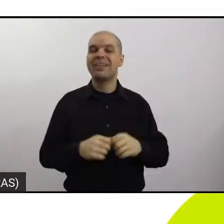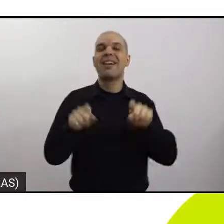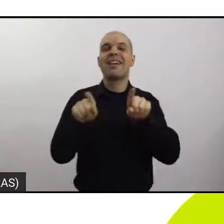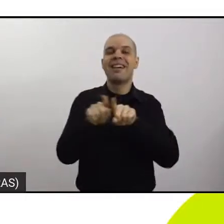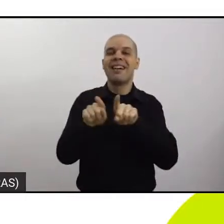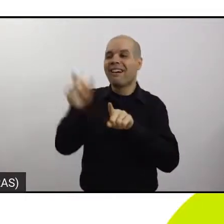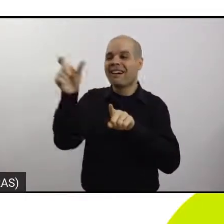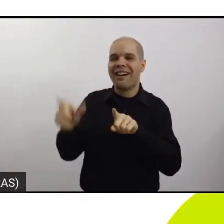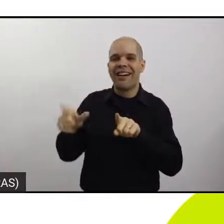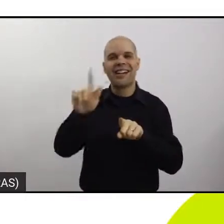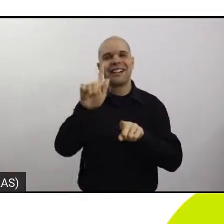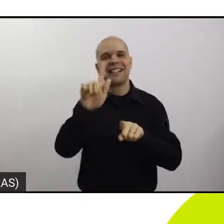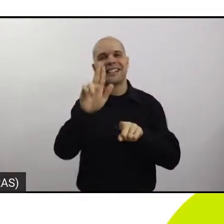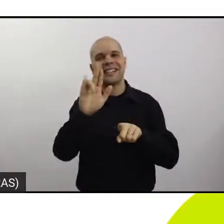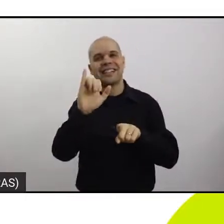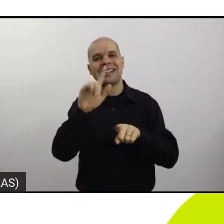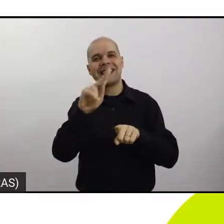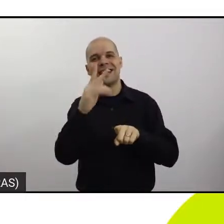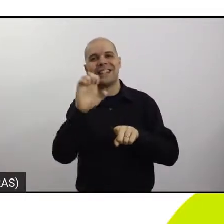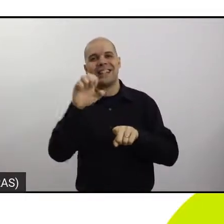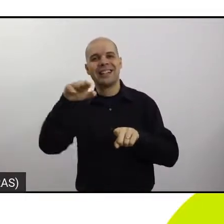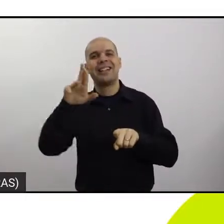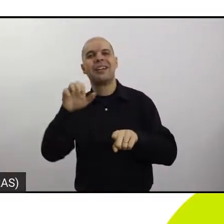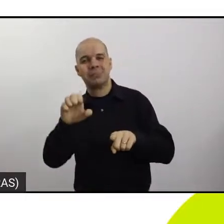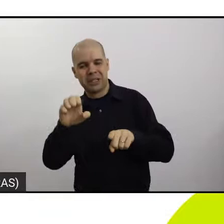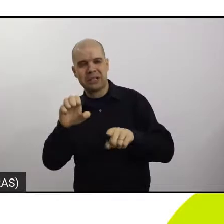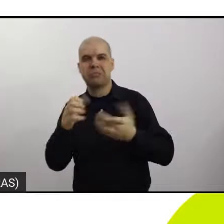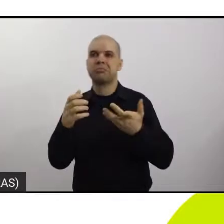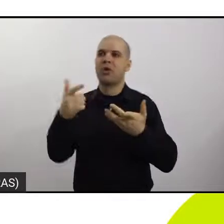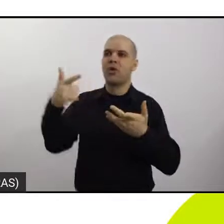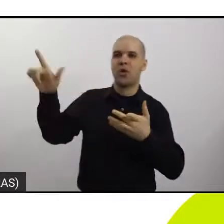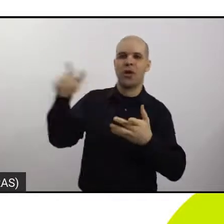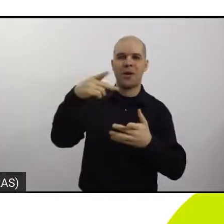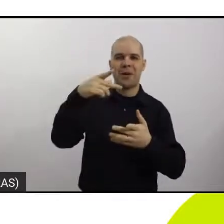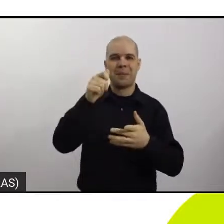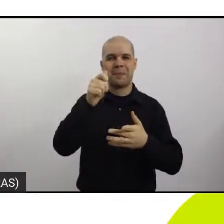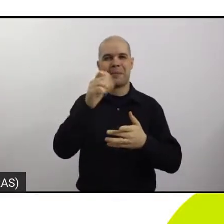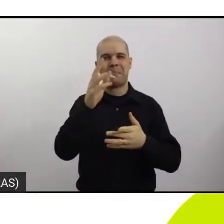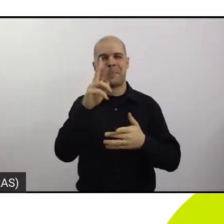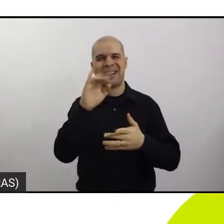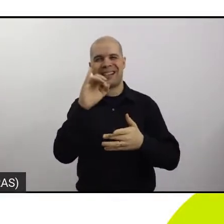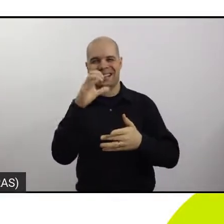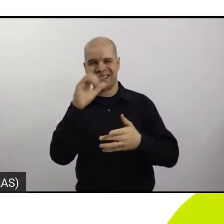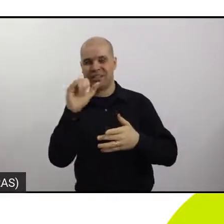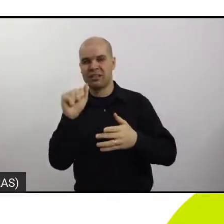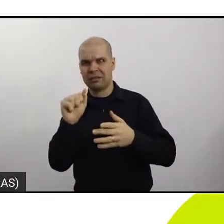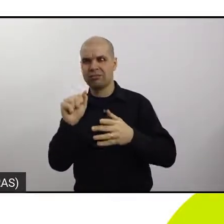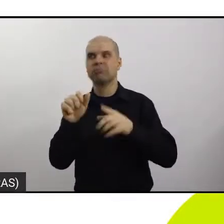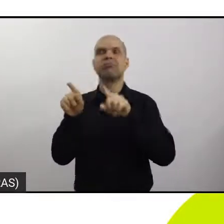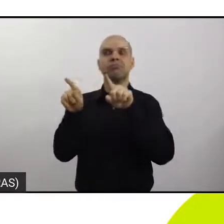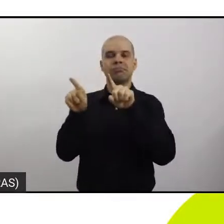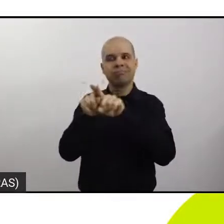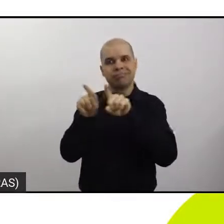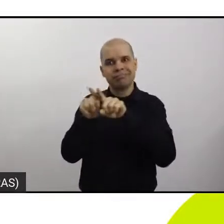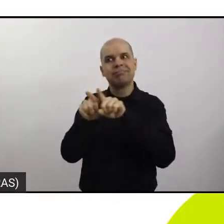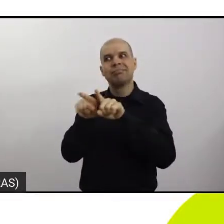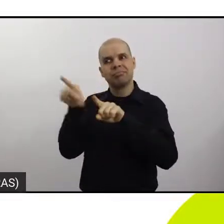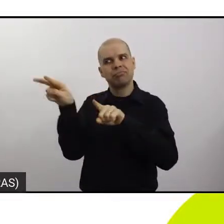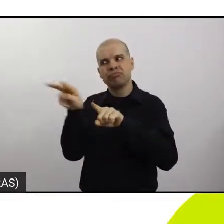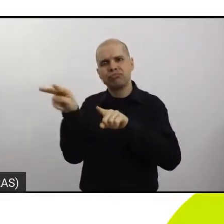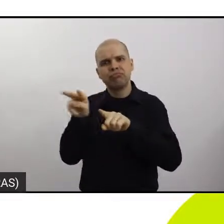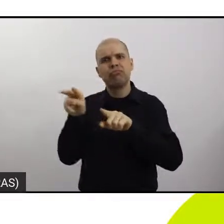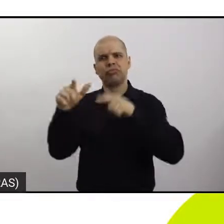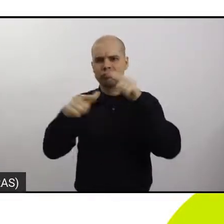com a Patrícia, que é da parte já do acervo também de obras que não estão